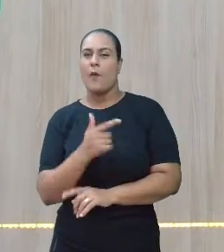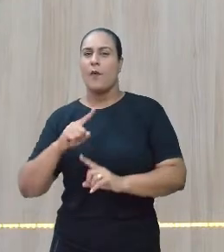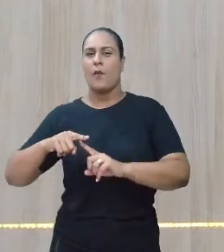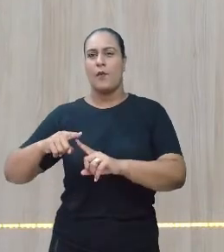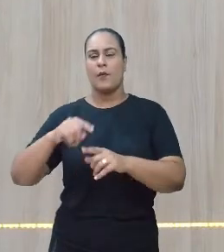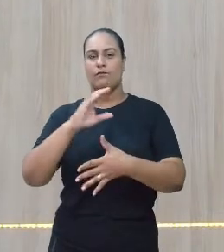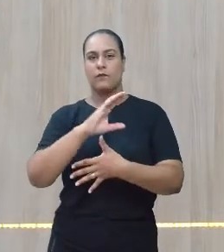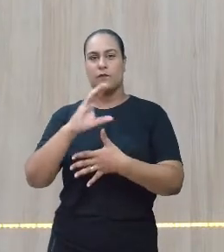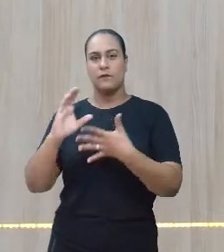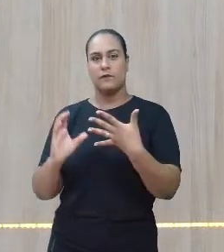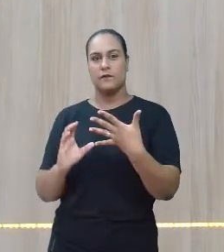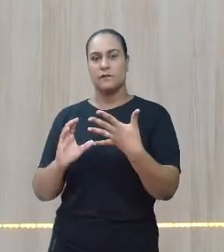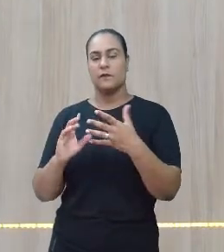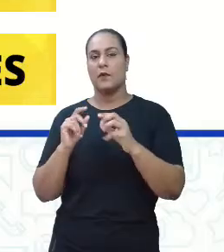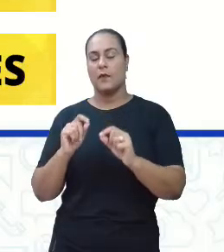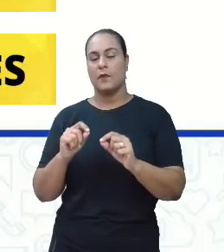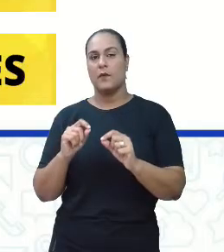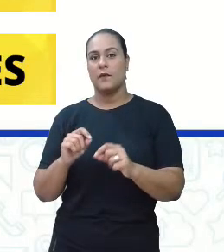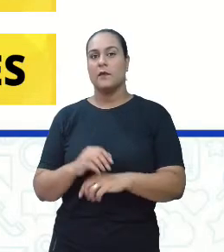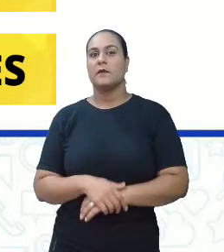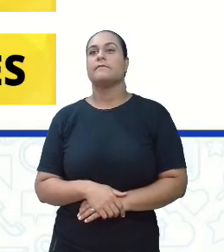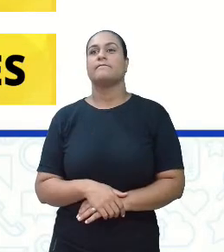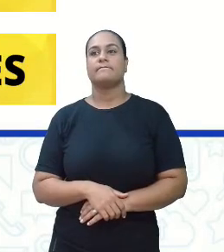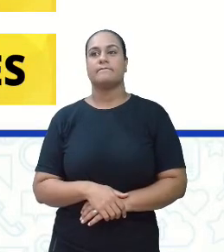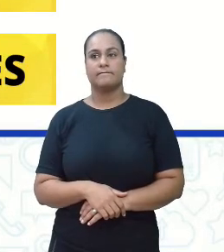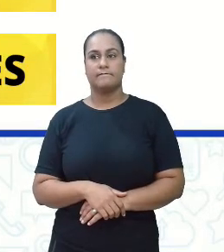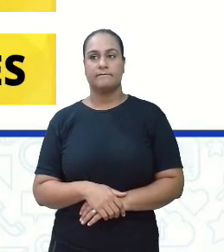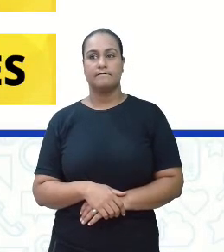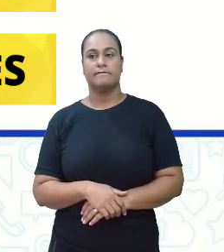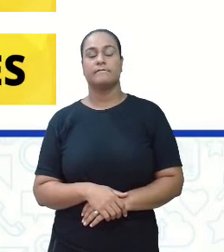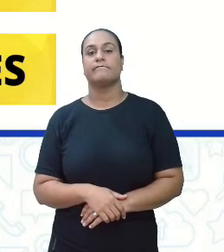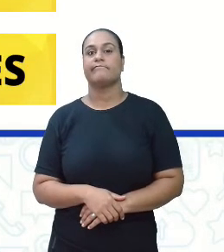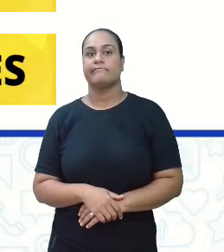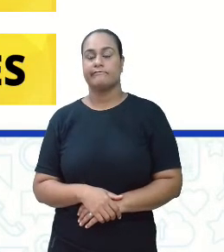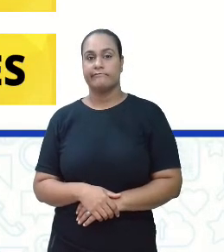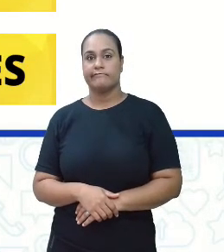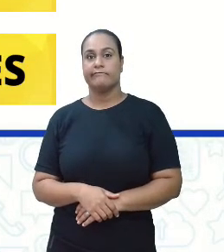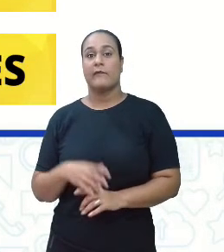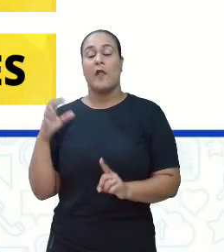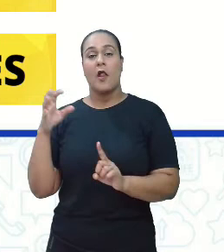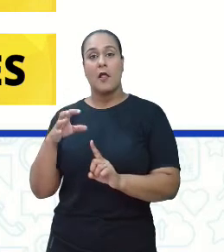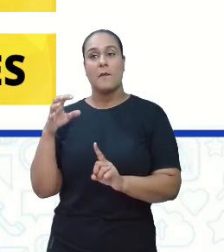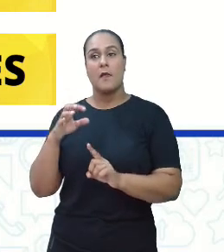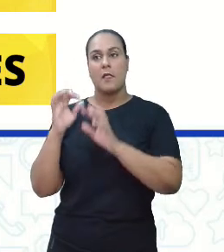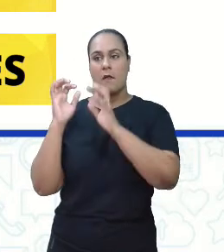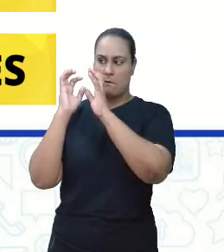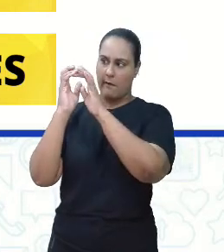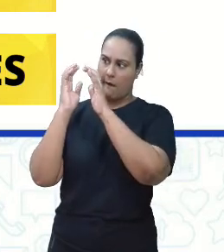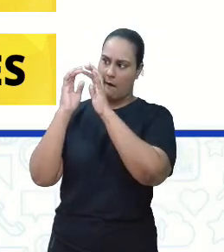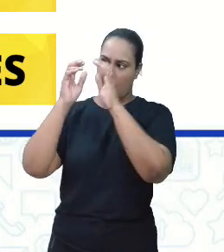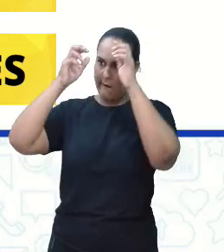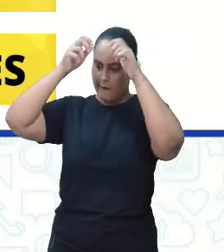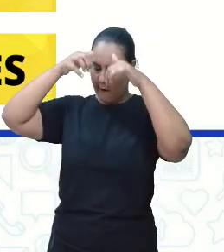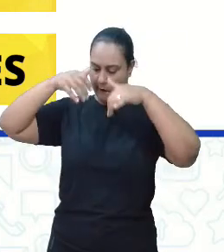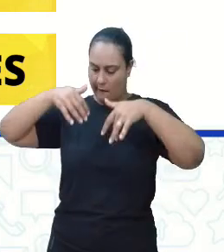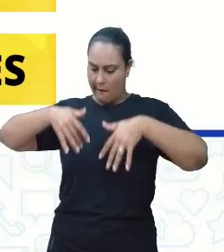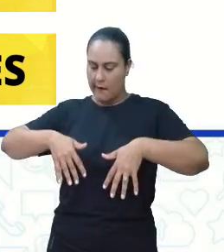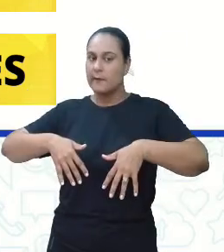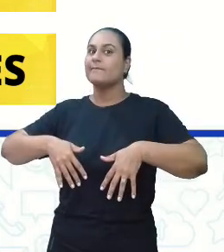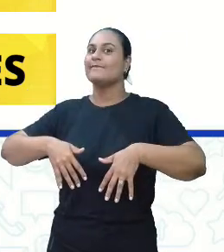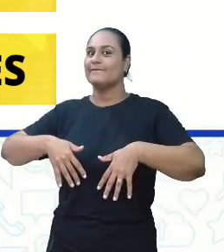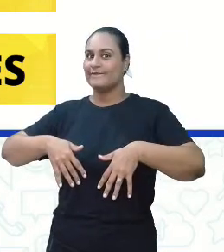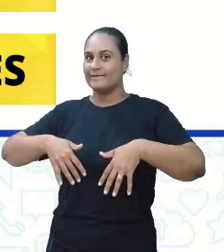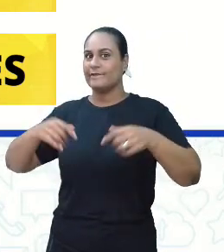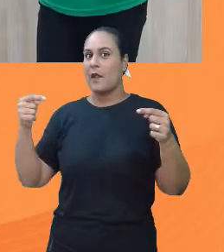de classificação, que são as drogas psicoativas, né? Elas agem sobre os neurotransmissores. Então, elas têm a ver aí com